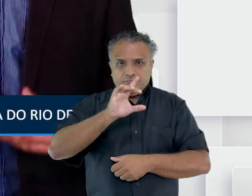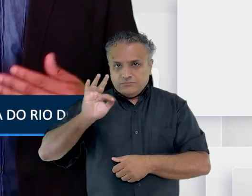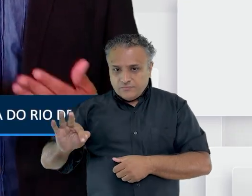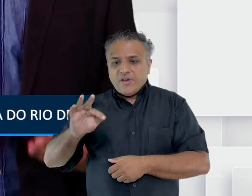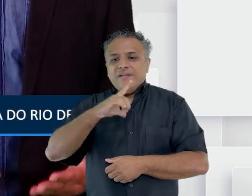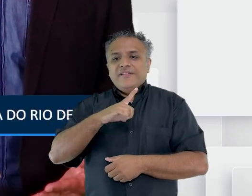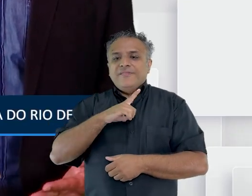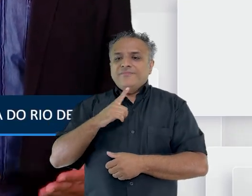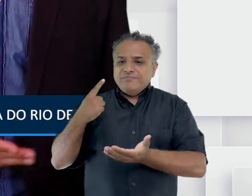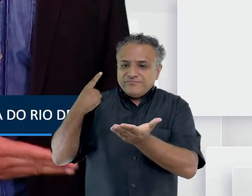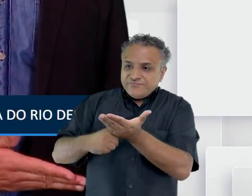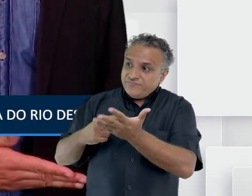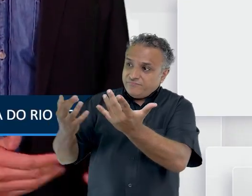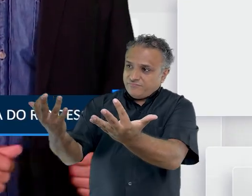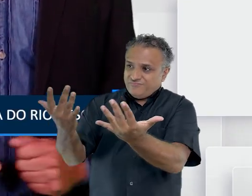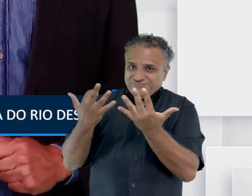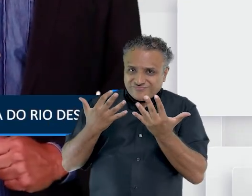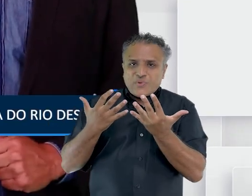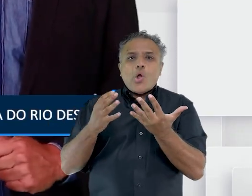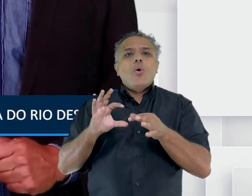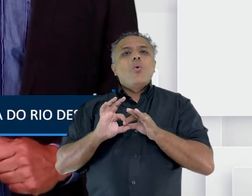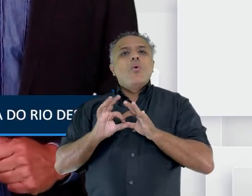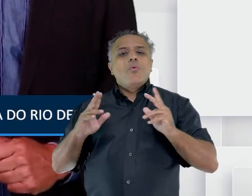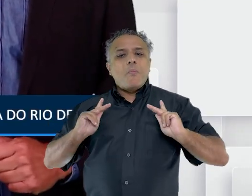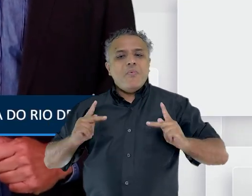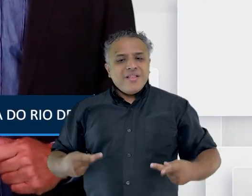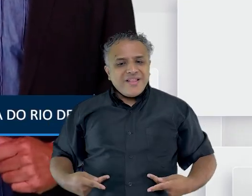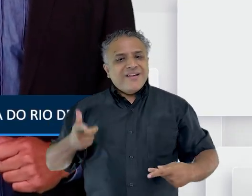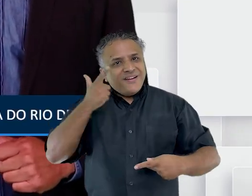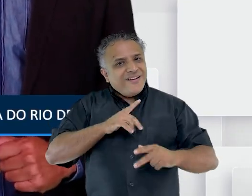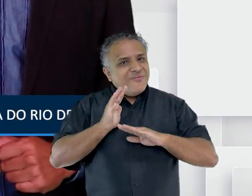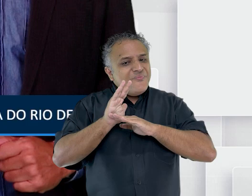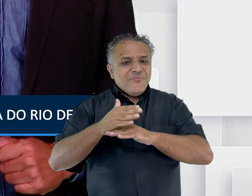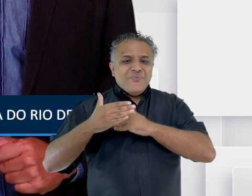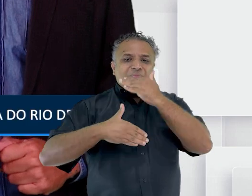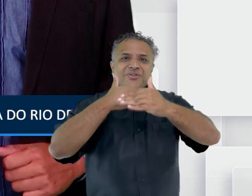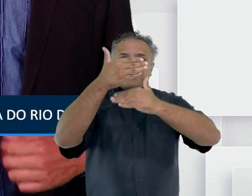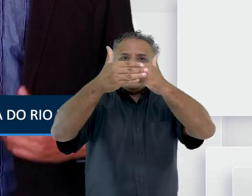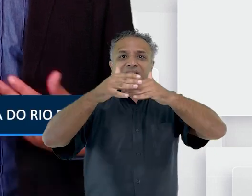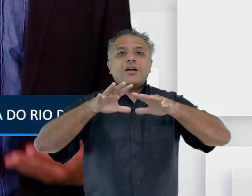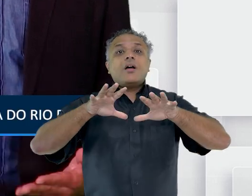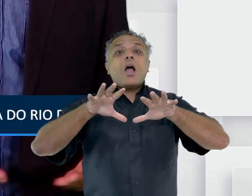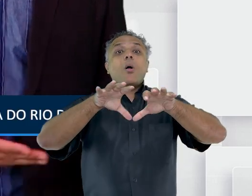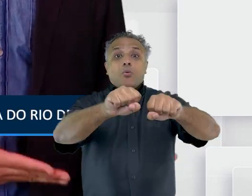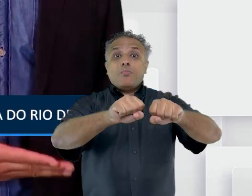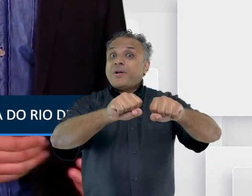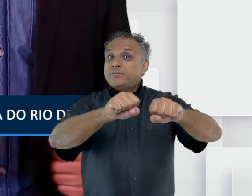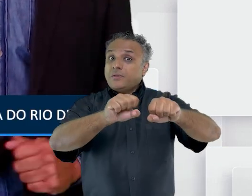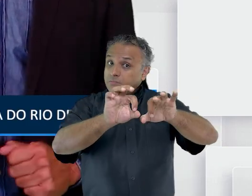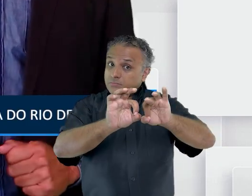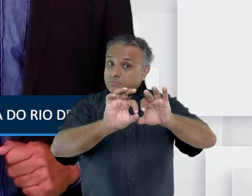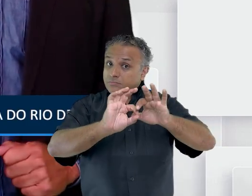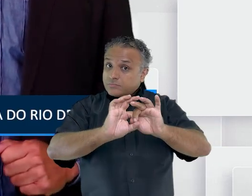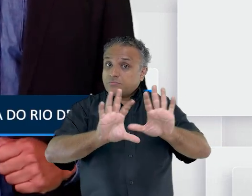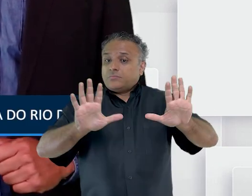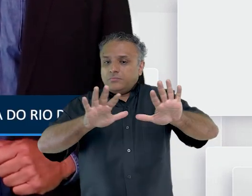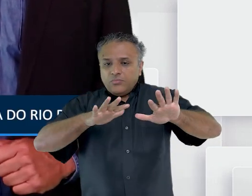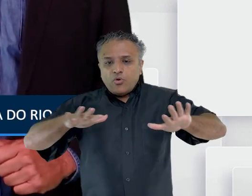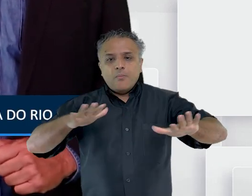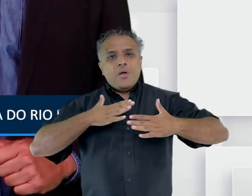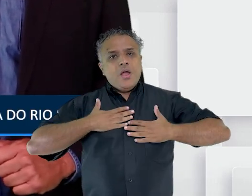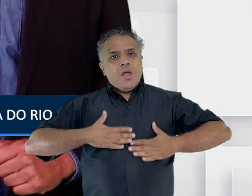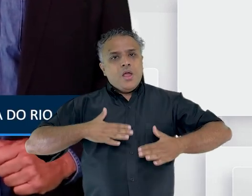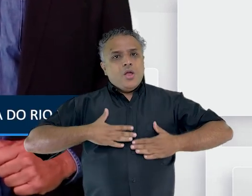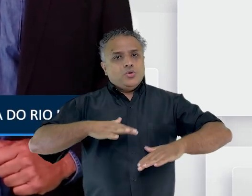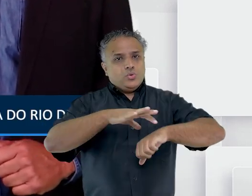mutirão humanitário. O objetivo foi contribuir para um processo de desocupação mais digno e com maior segurança para as